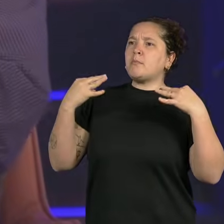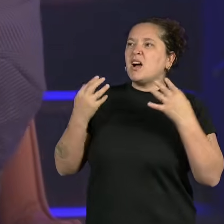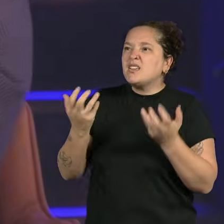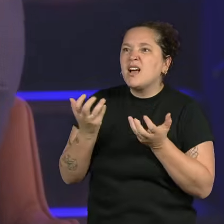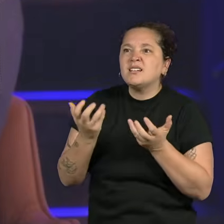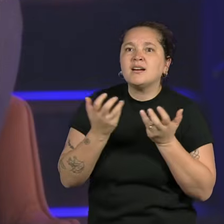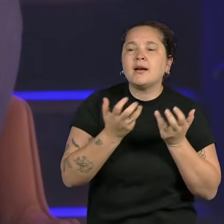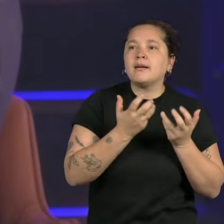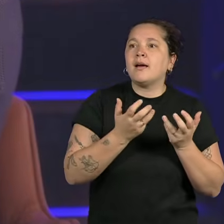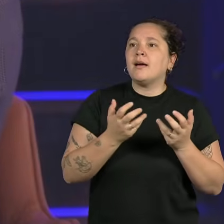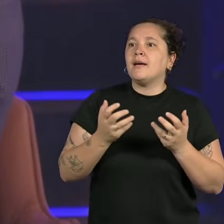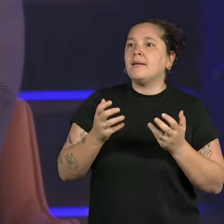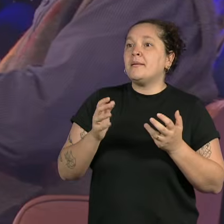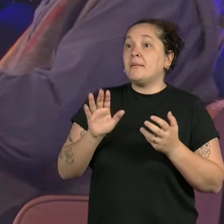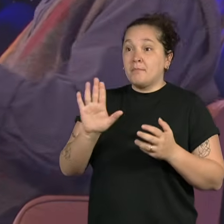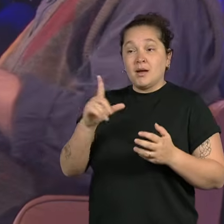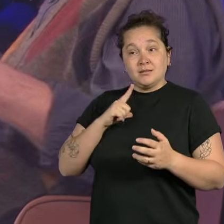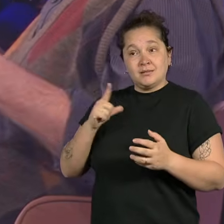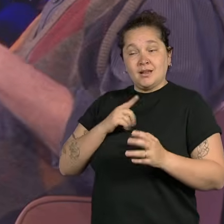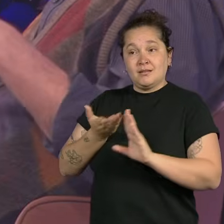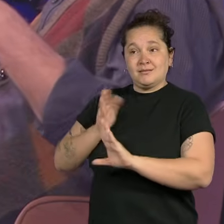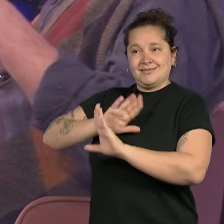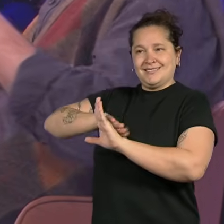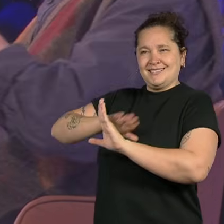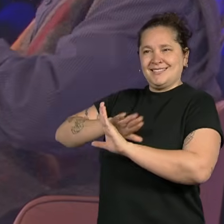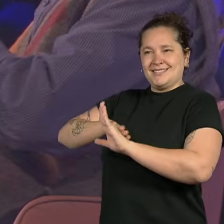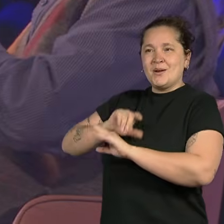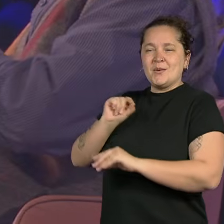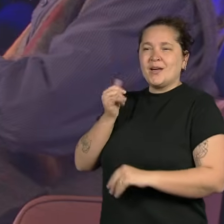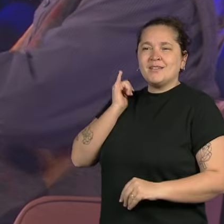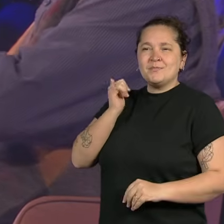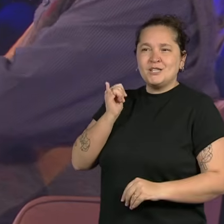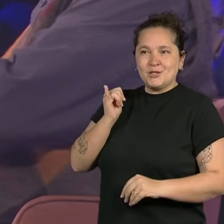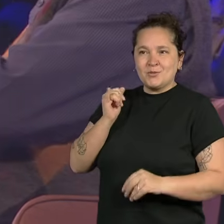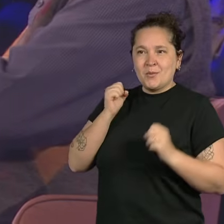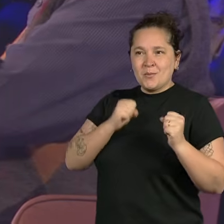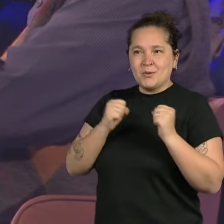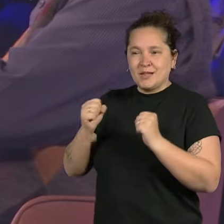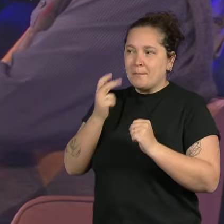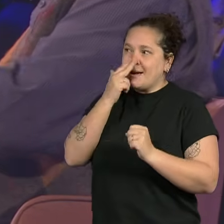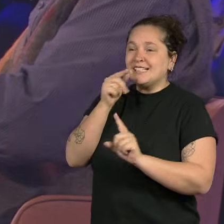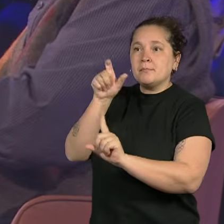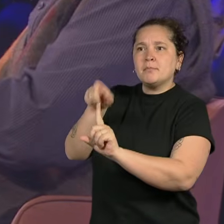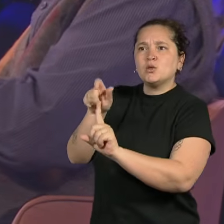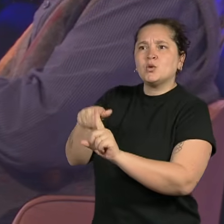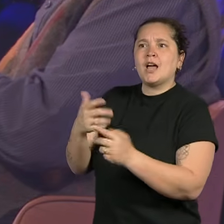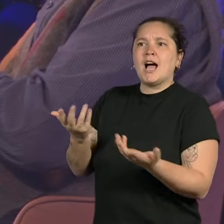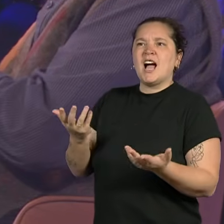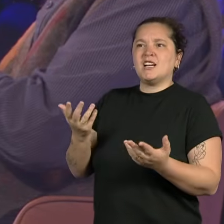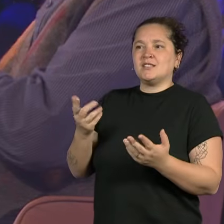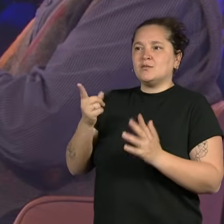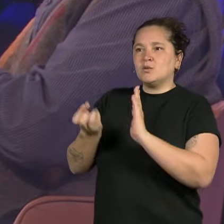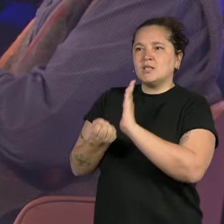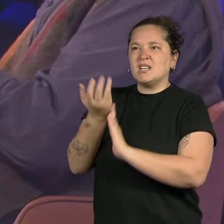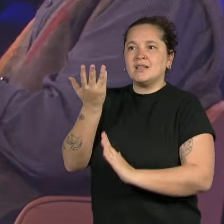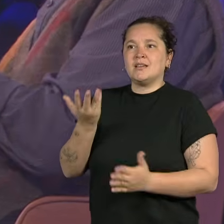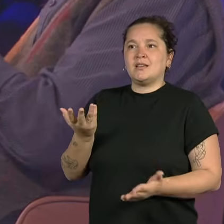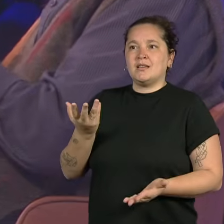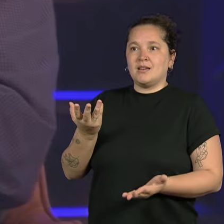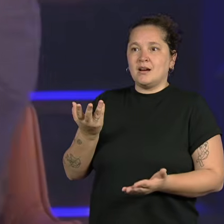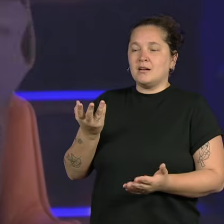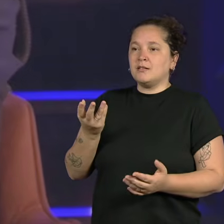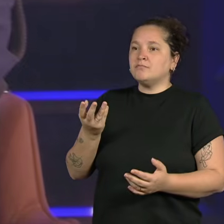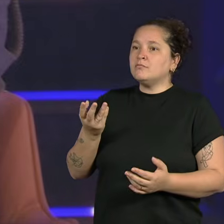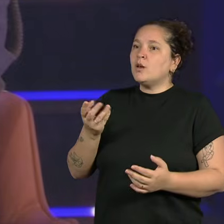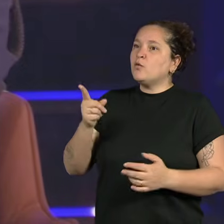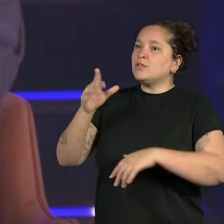aquele sentido mítico que tem, que é quase que um personagem, né? Que é você